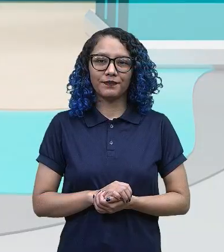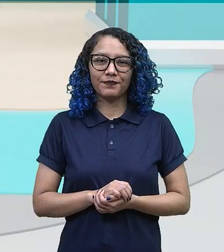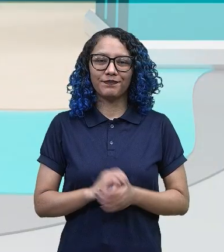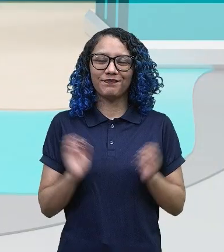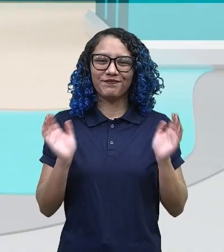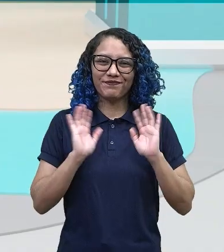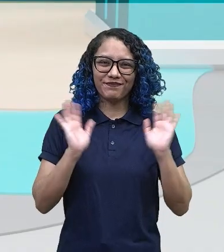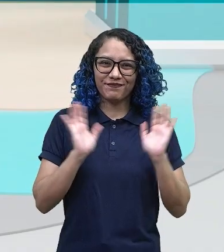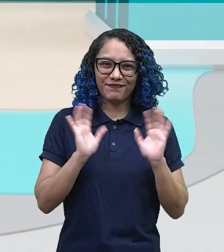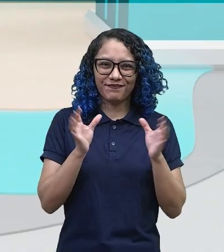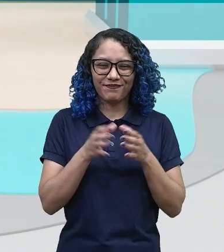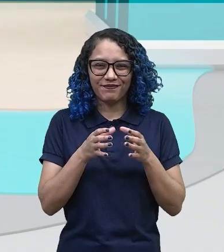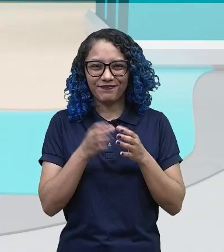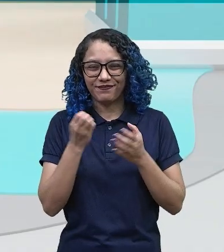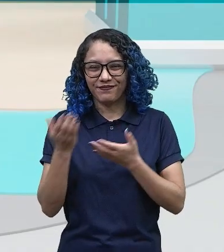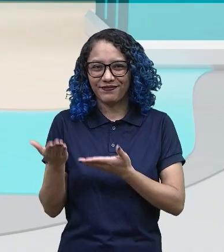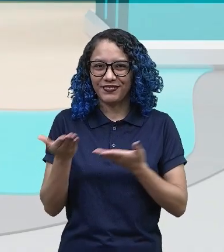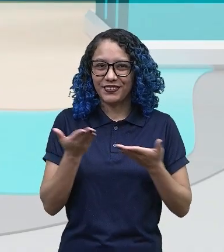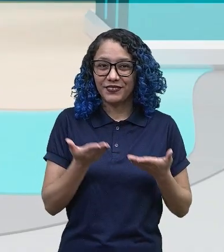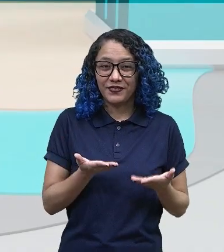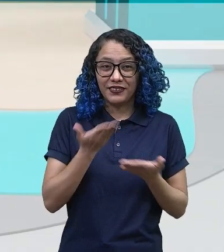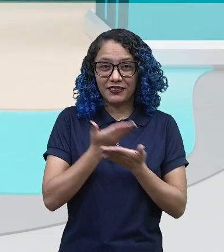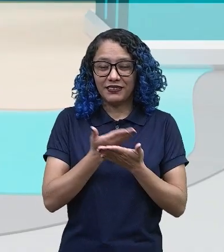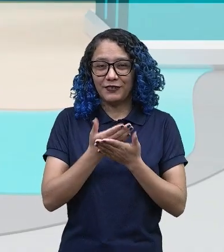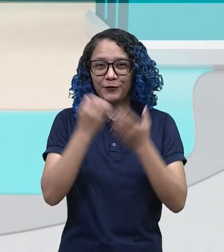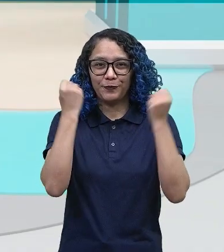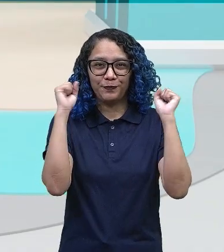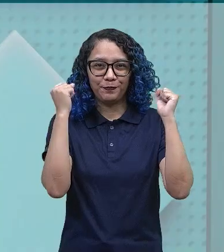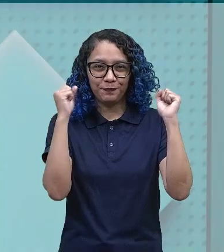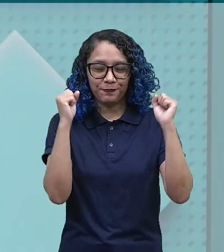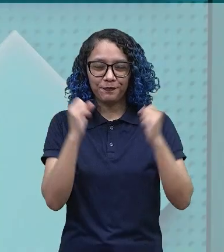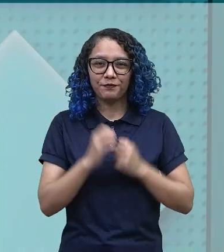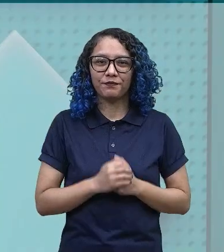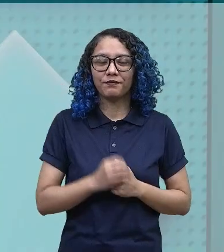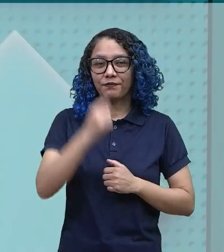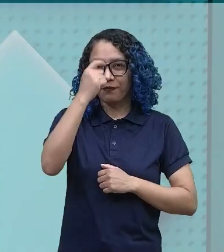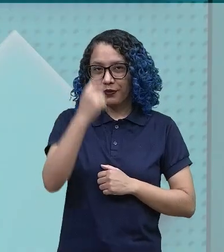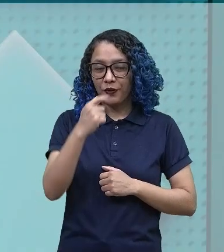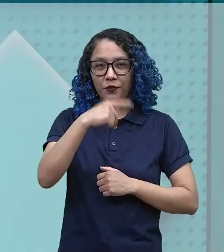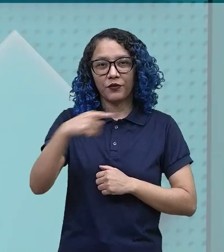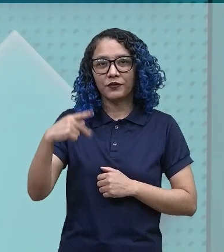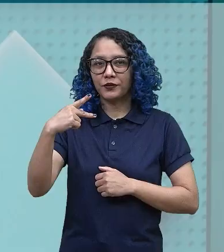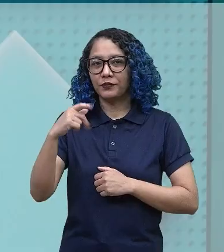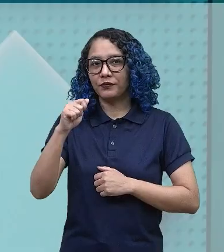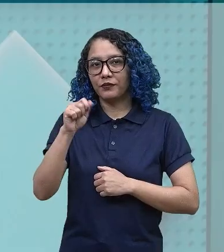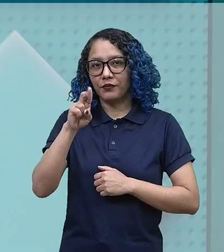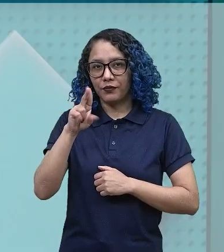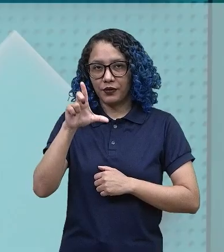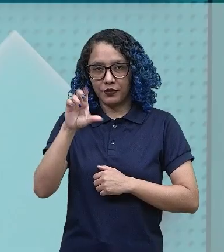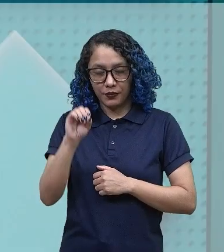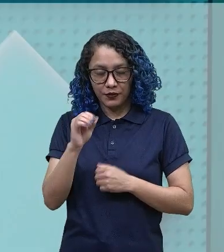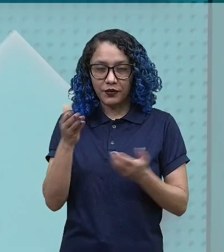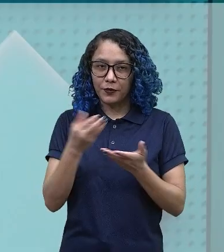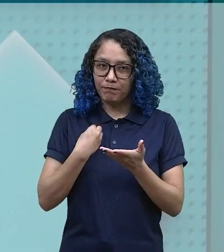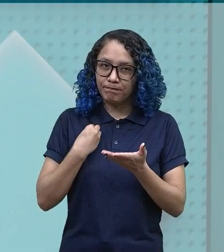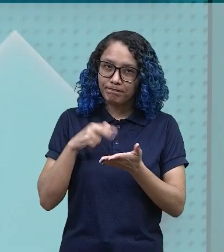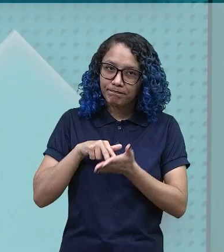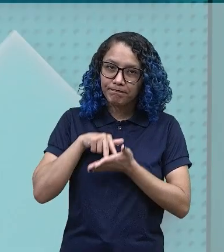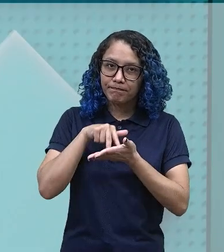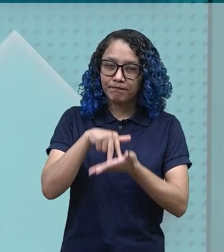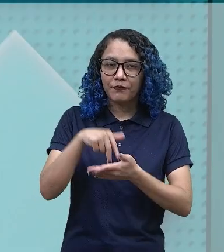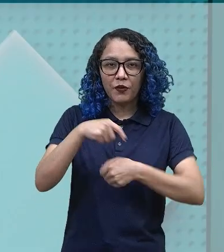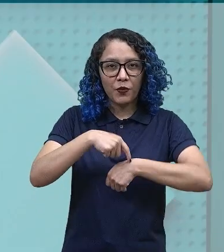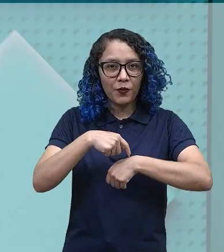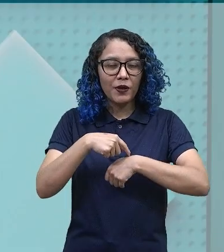Olá, alunos, olá, turmas, sejam bem-vindos à nossa aula de Educação Física. Sou o professor Paulo Ricardo, estarei junto com vocês nessa oportunidade de aprender